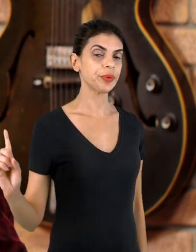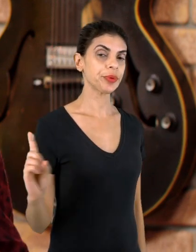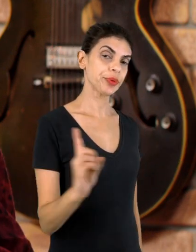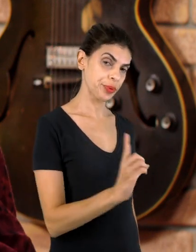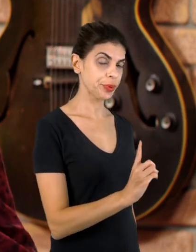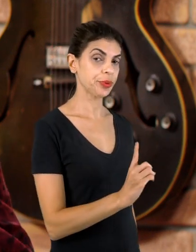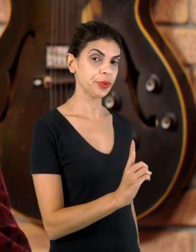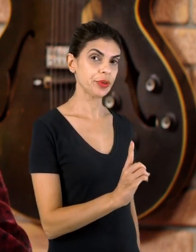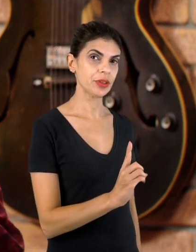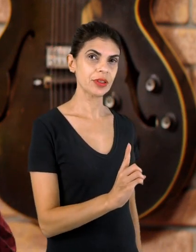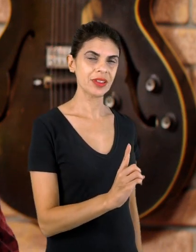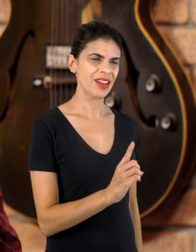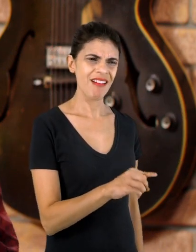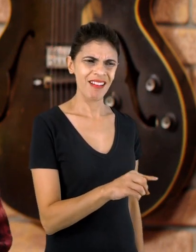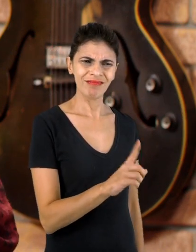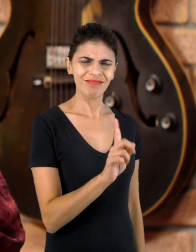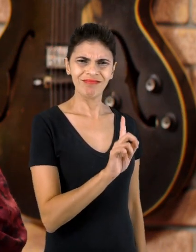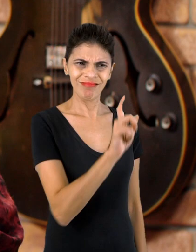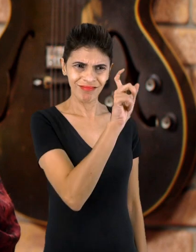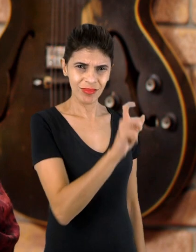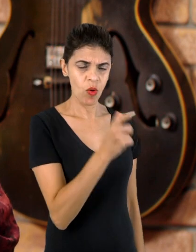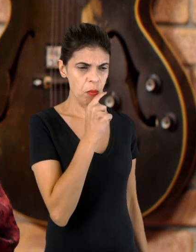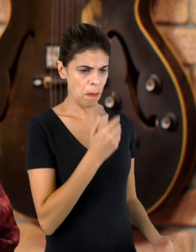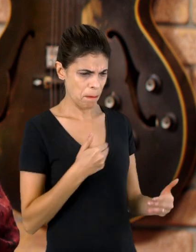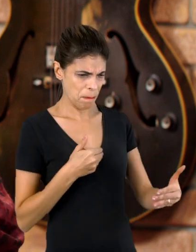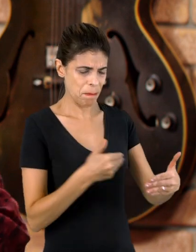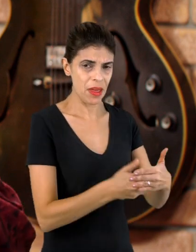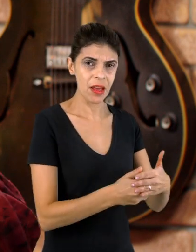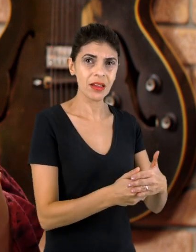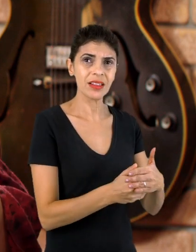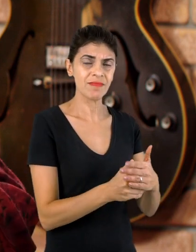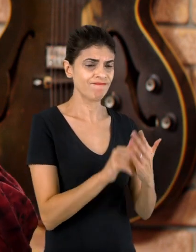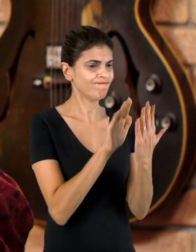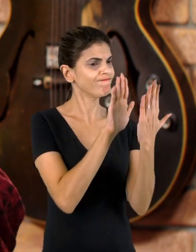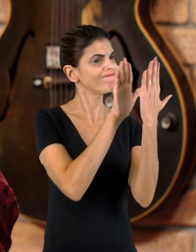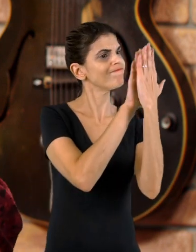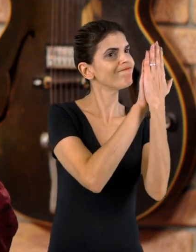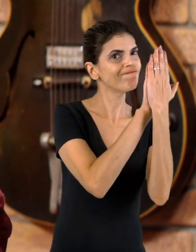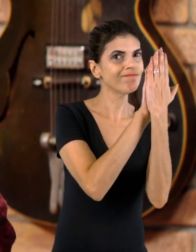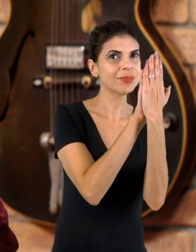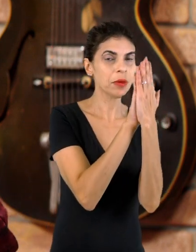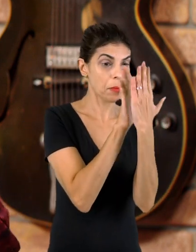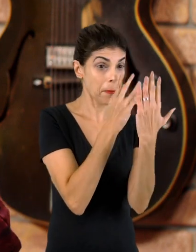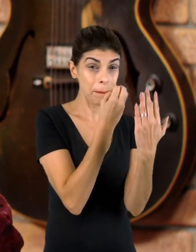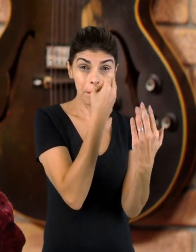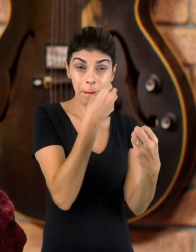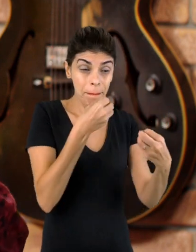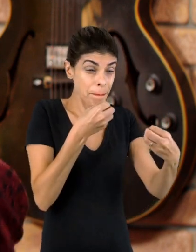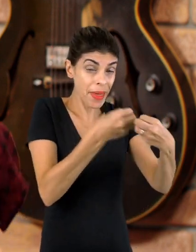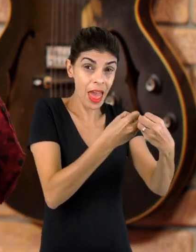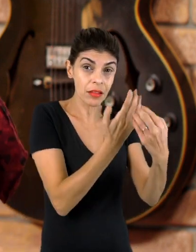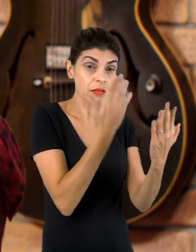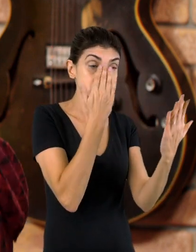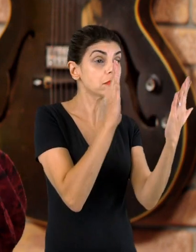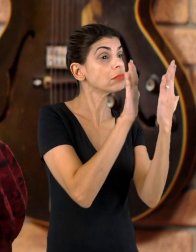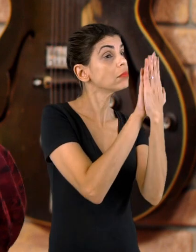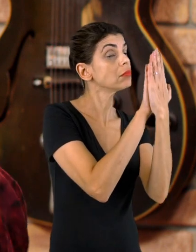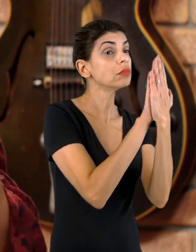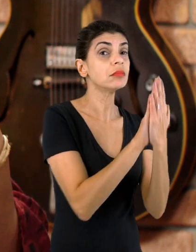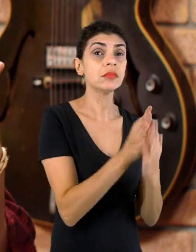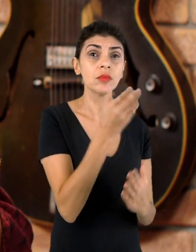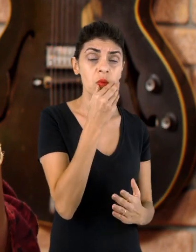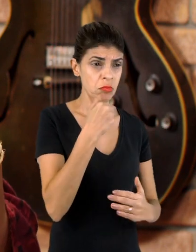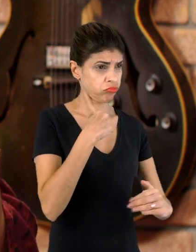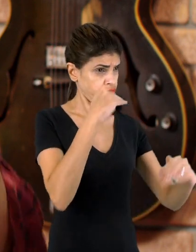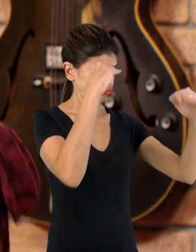minha frente, mas assim, ele não estava a um metro de mim, ele estava literalmente na distância desse microfone. Parou na minha frente, o cara